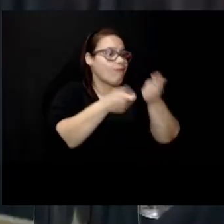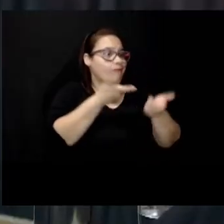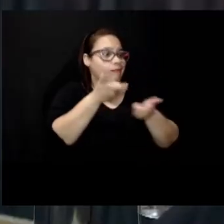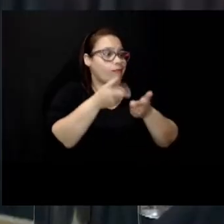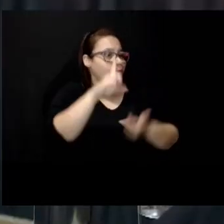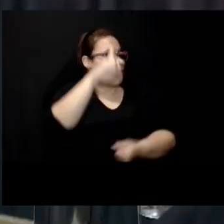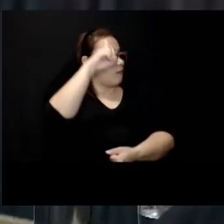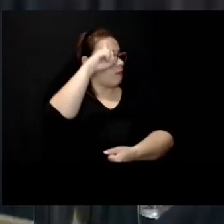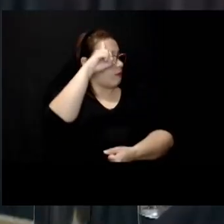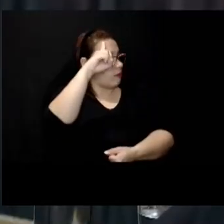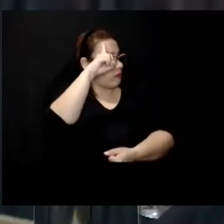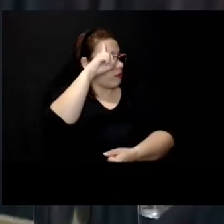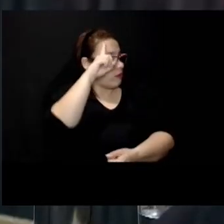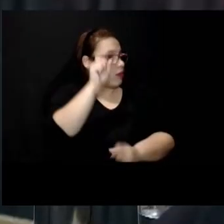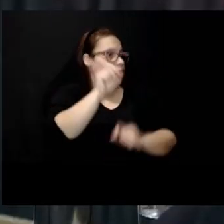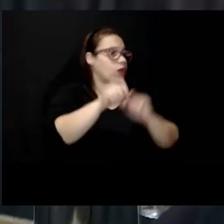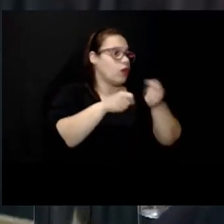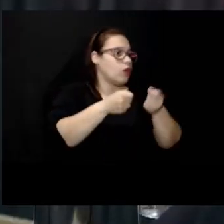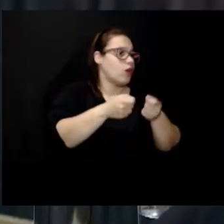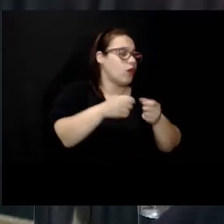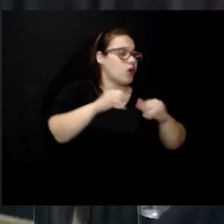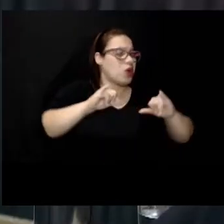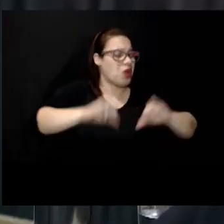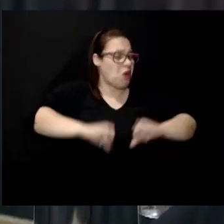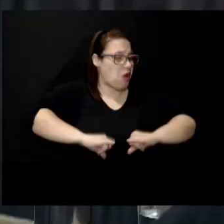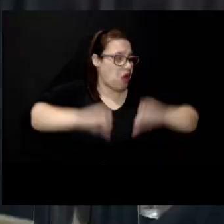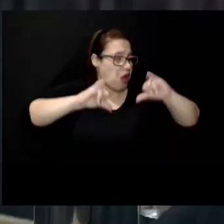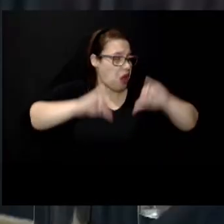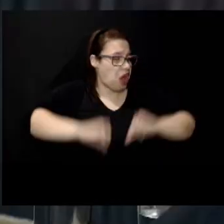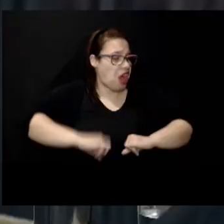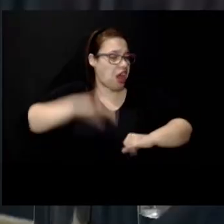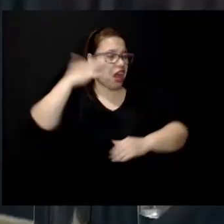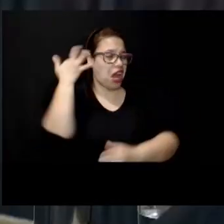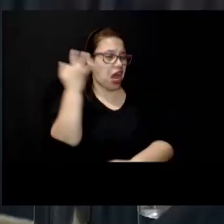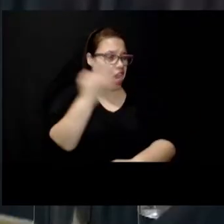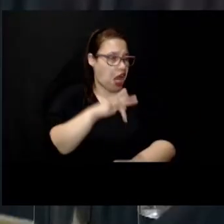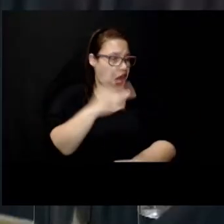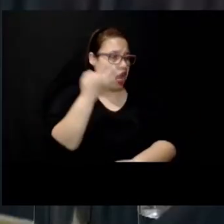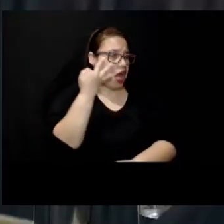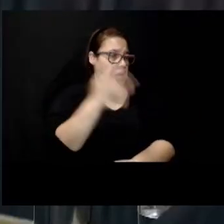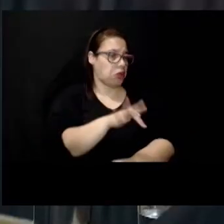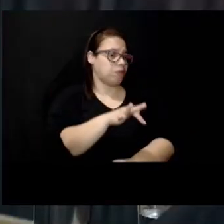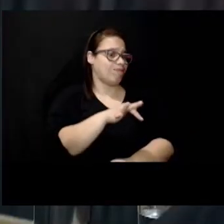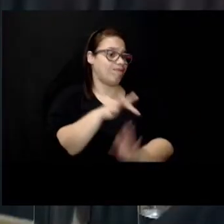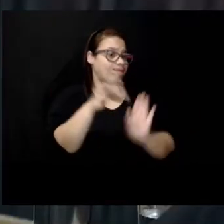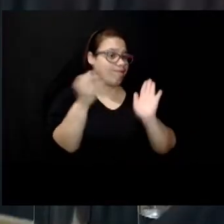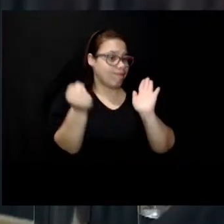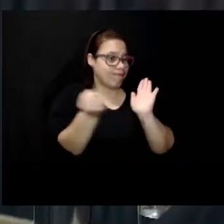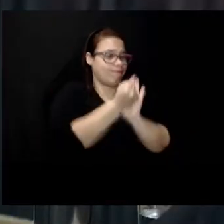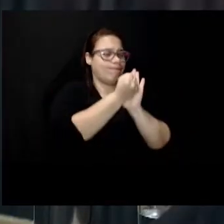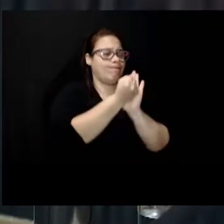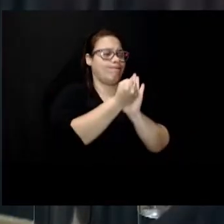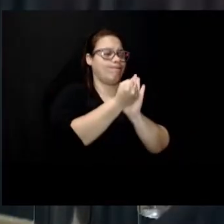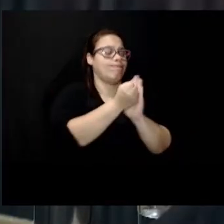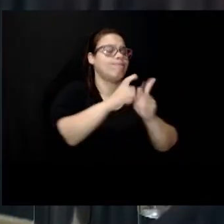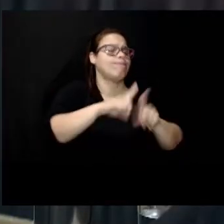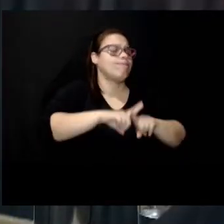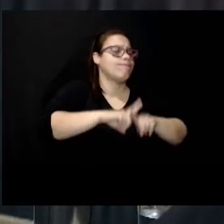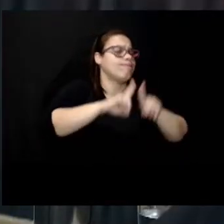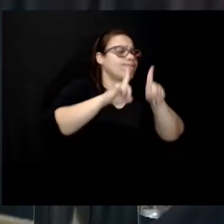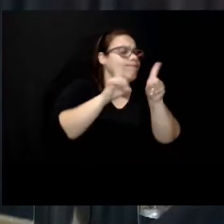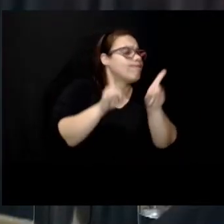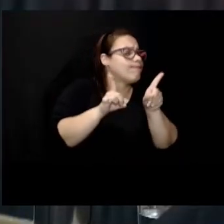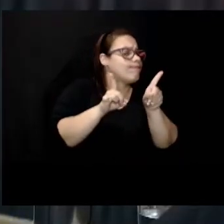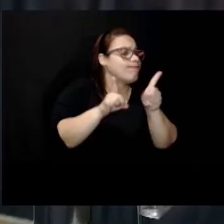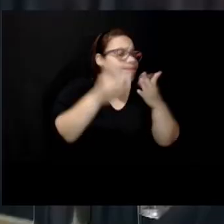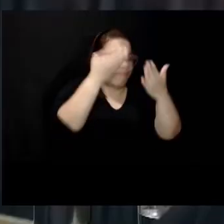que causam algum tipo de sofrimento, algum tipo de dor, né? E deixam alguma marca. Mas na psicologia